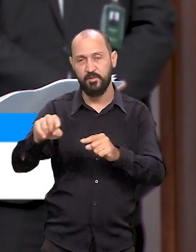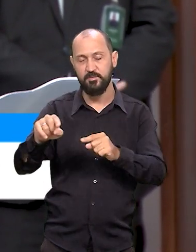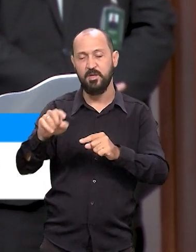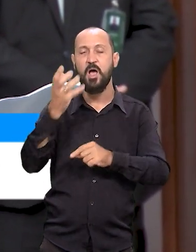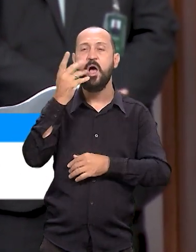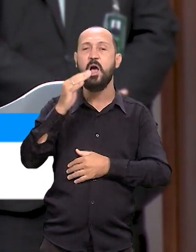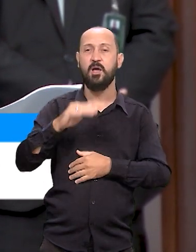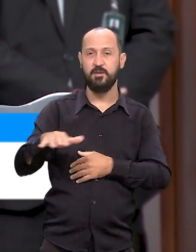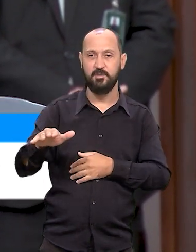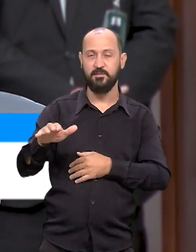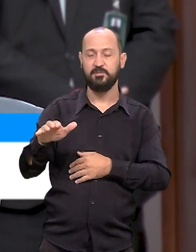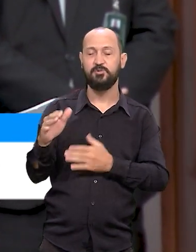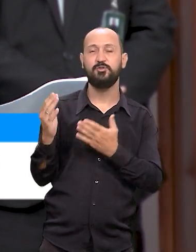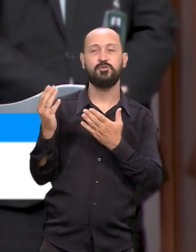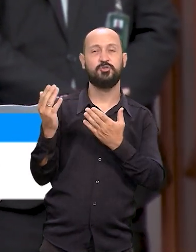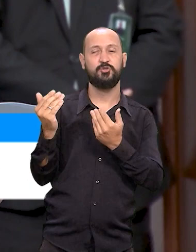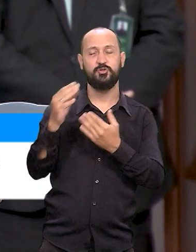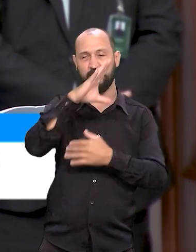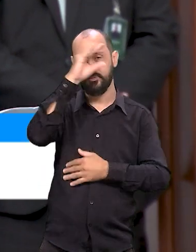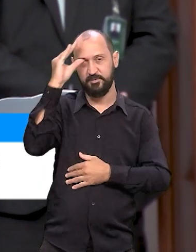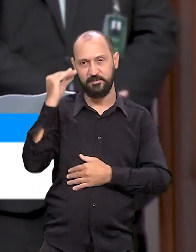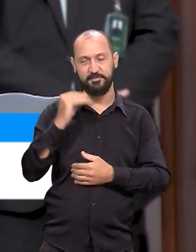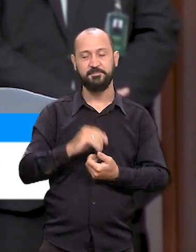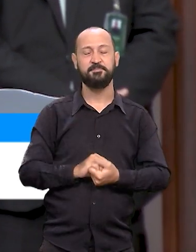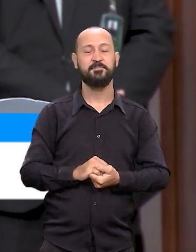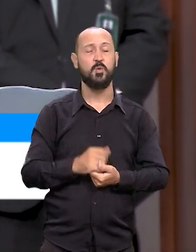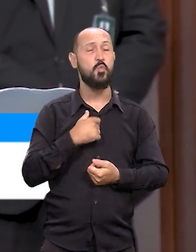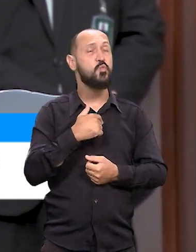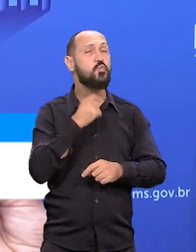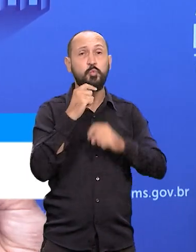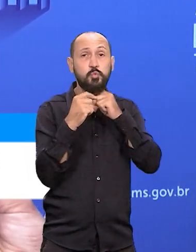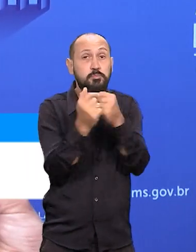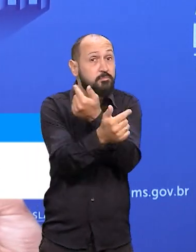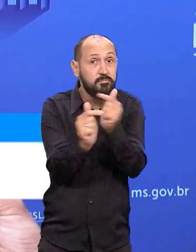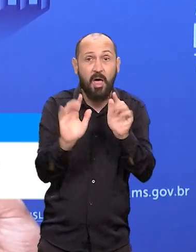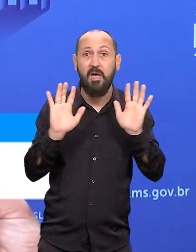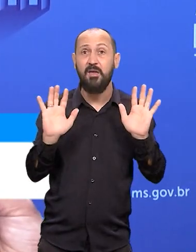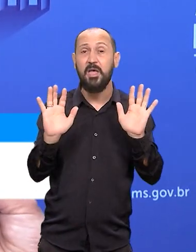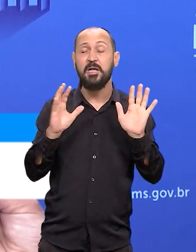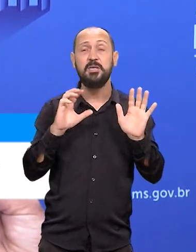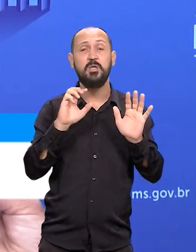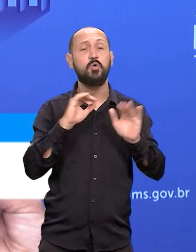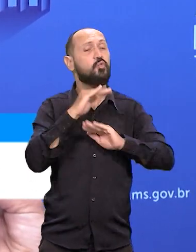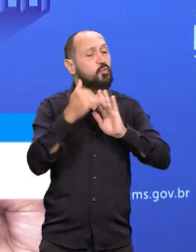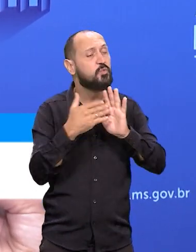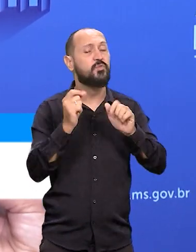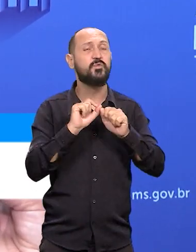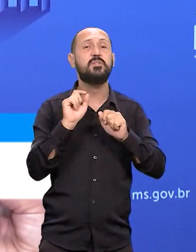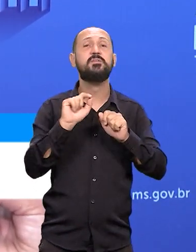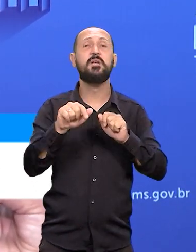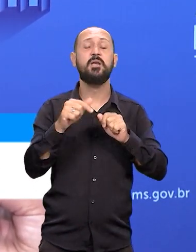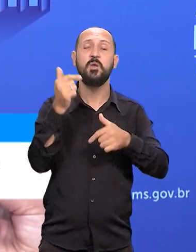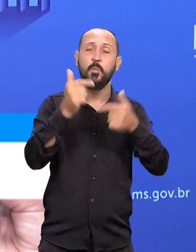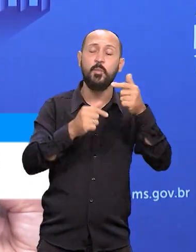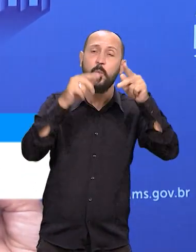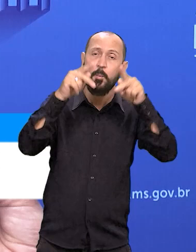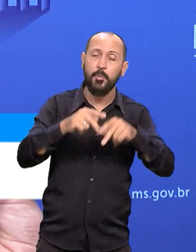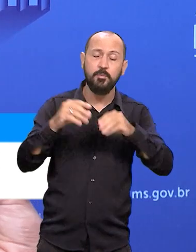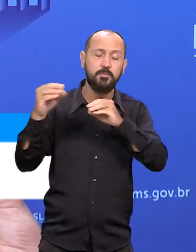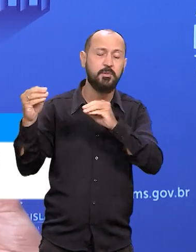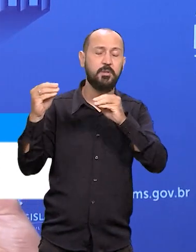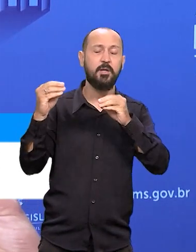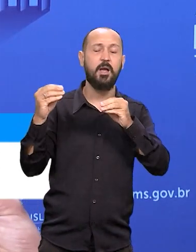de violência contra crianças e adolescentes. Eu não tenho dúvida que tudo que a gente fizer de trazer